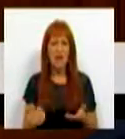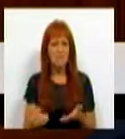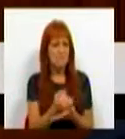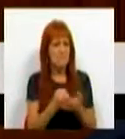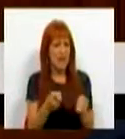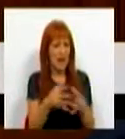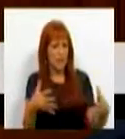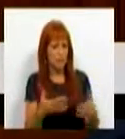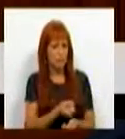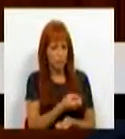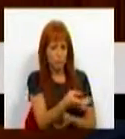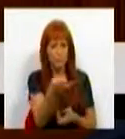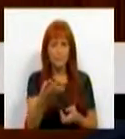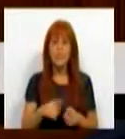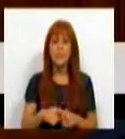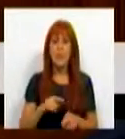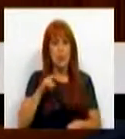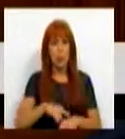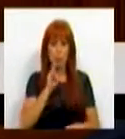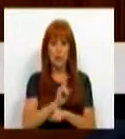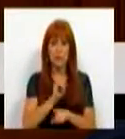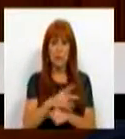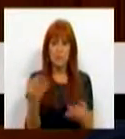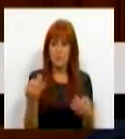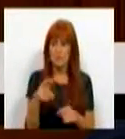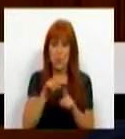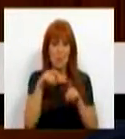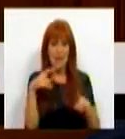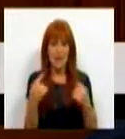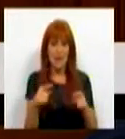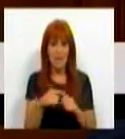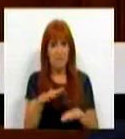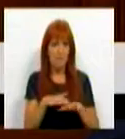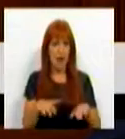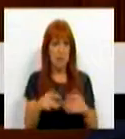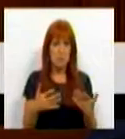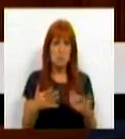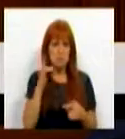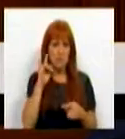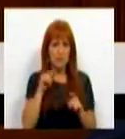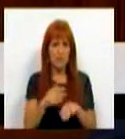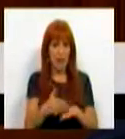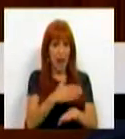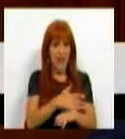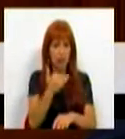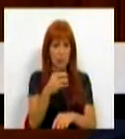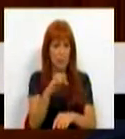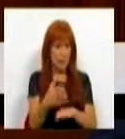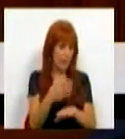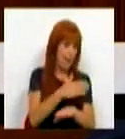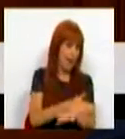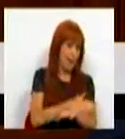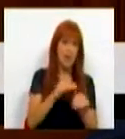mercado. Na altura, portanto, obviamente o Banif estava ainda numa fase, principalmente anteriormente a